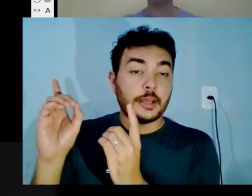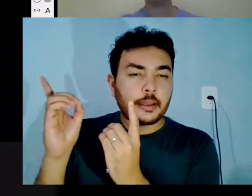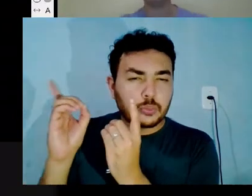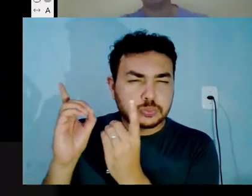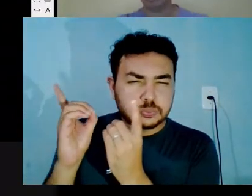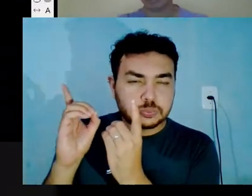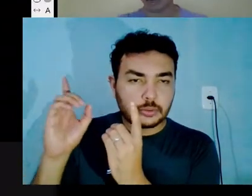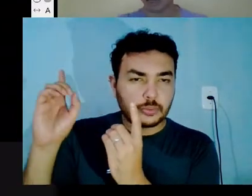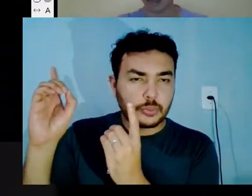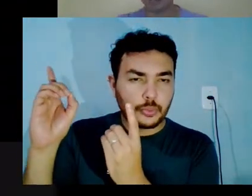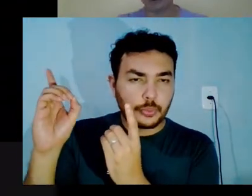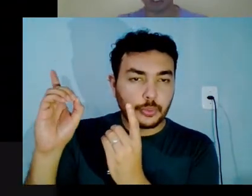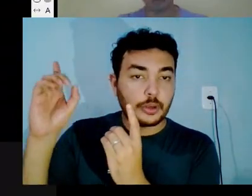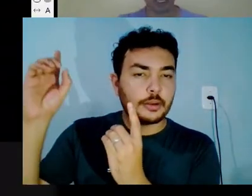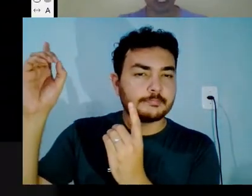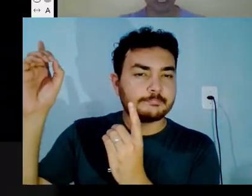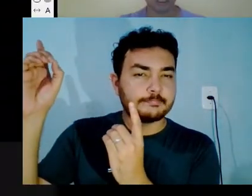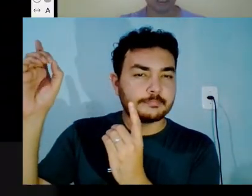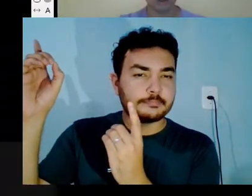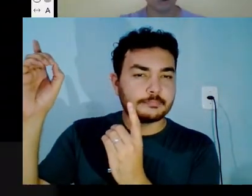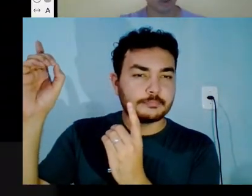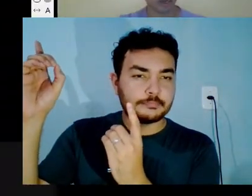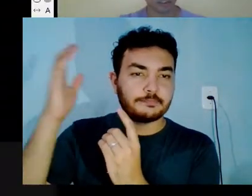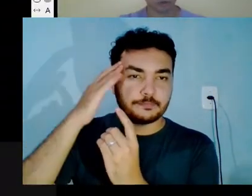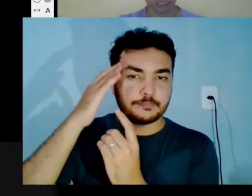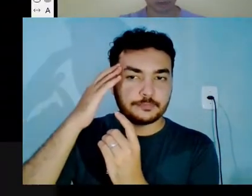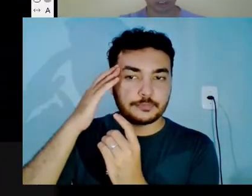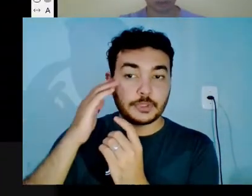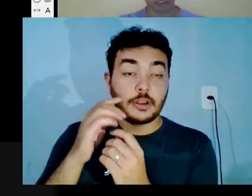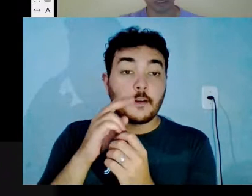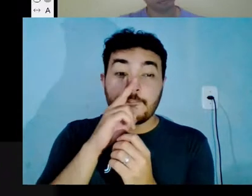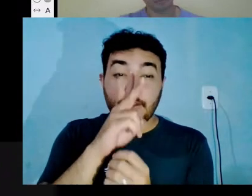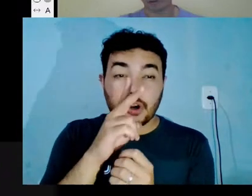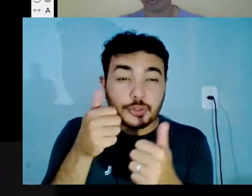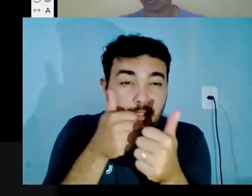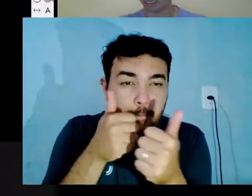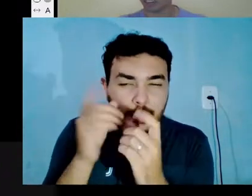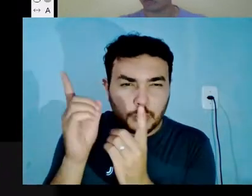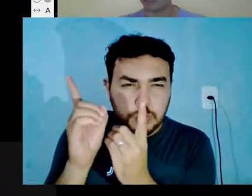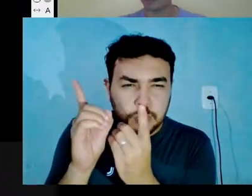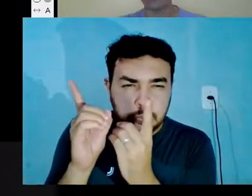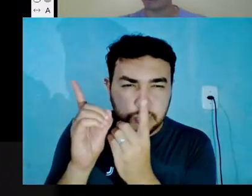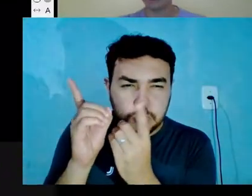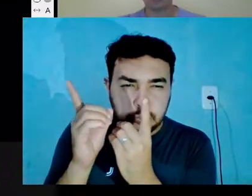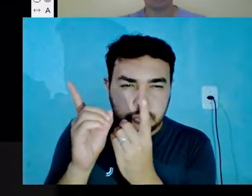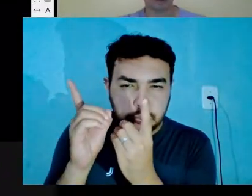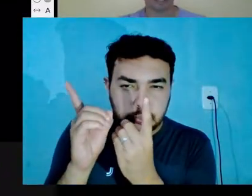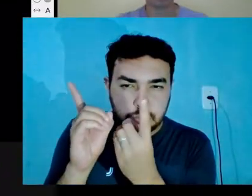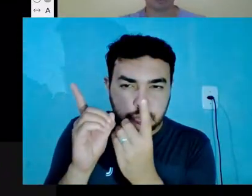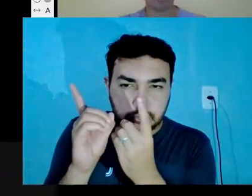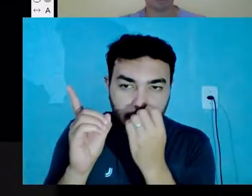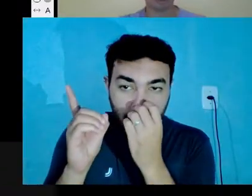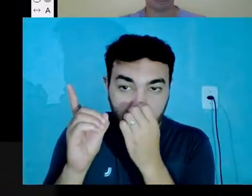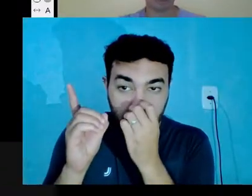atração. Ora, ele atrai mais fortemente um elétron que está próximo dele, é uma carga negativa, Se a gente